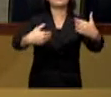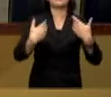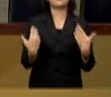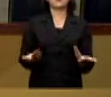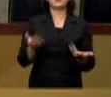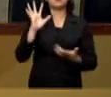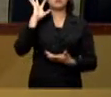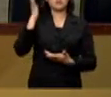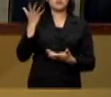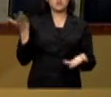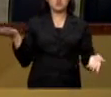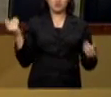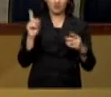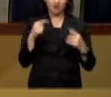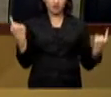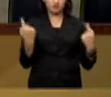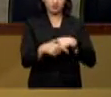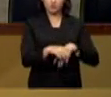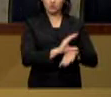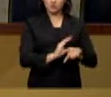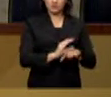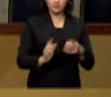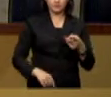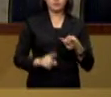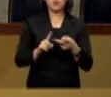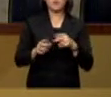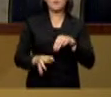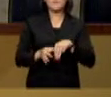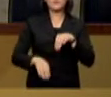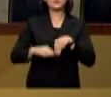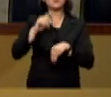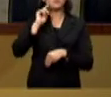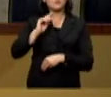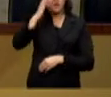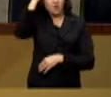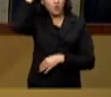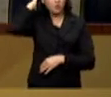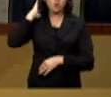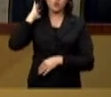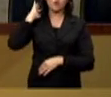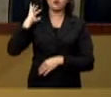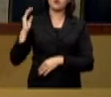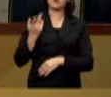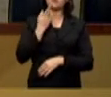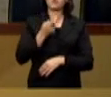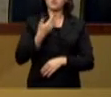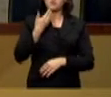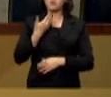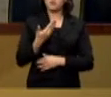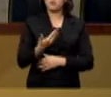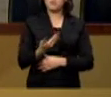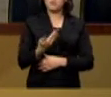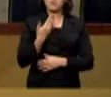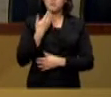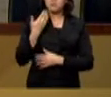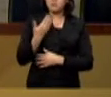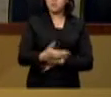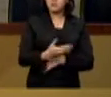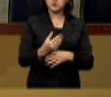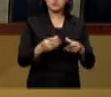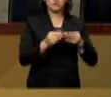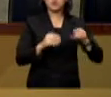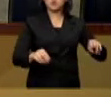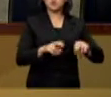declarando a inconstitucionalidade, o ministro Marco Aurélio, que assentava o prejuízo quanto ao pedido em relação ao artigo 3º,